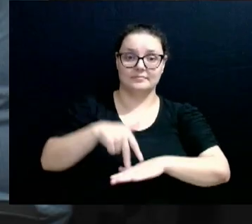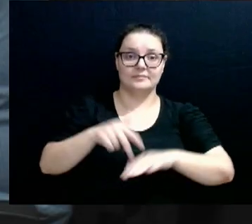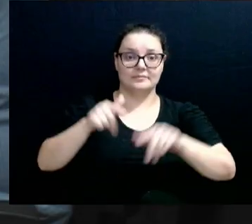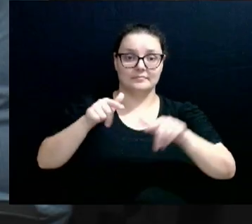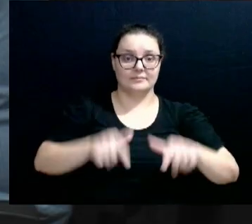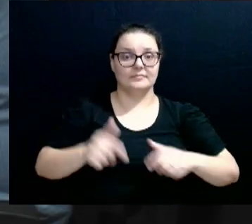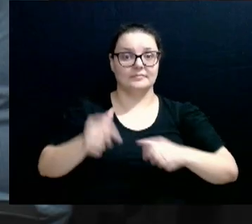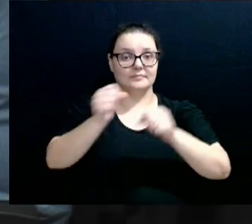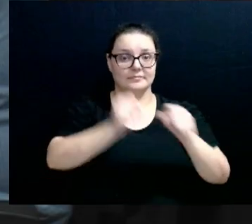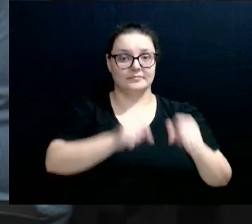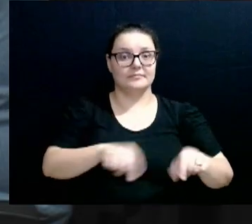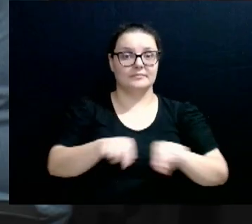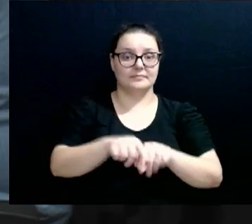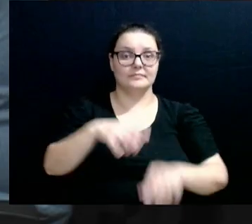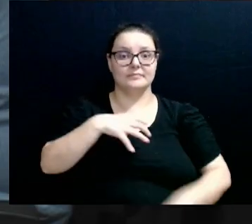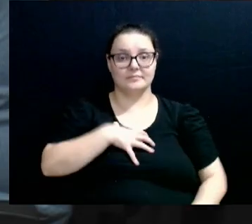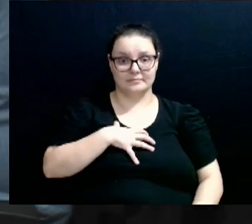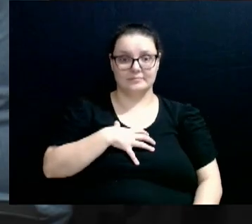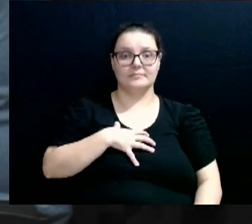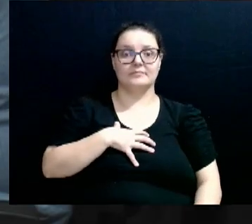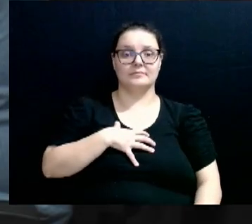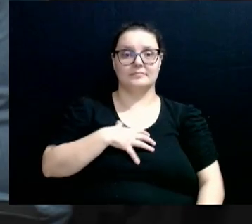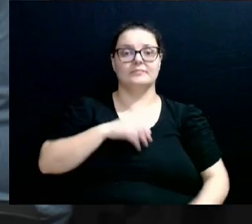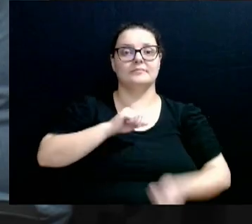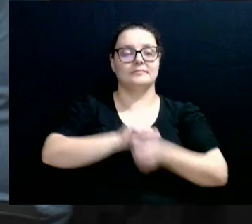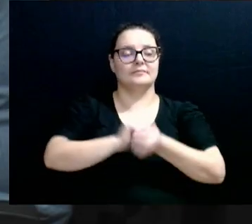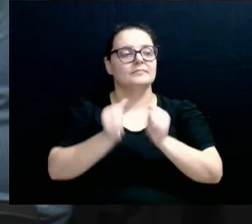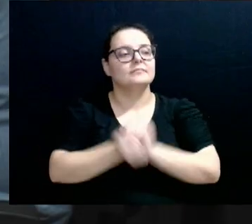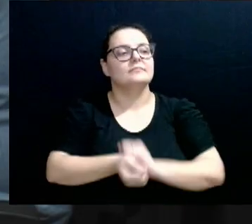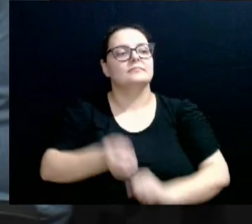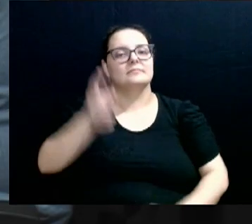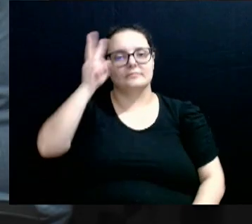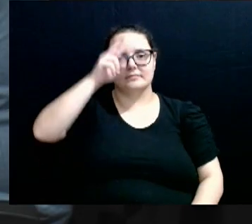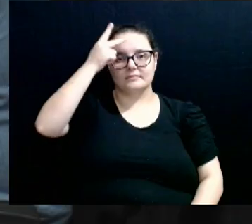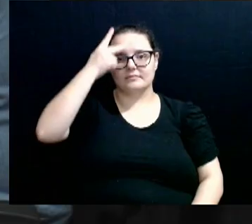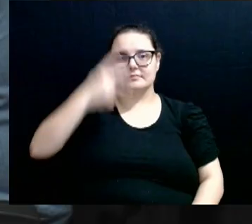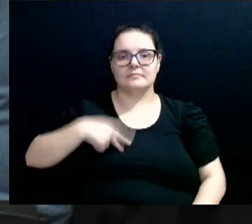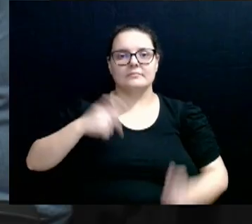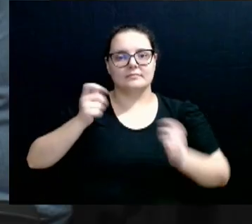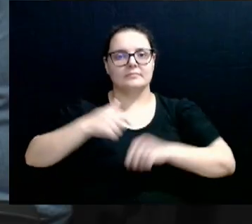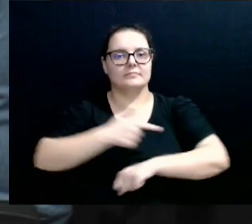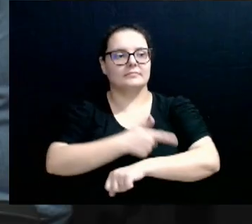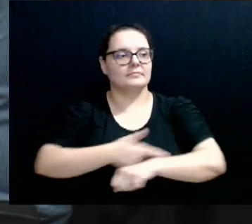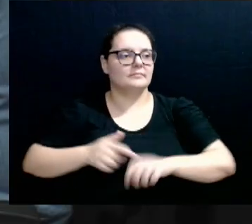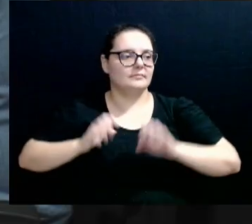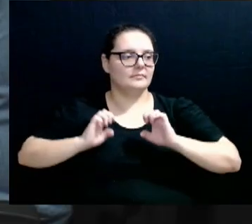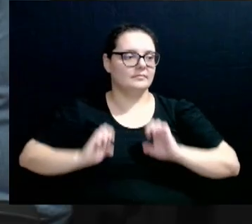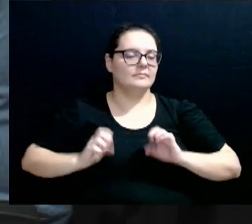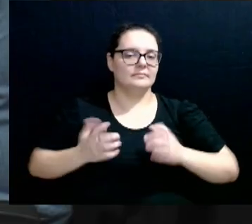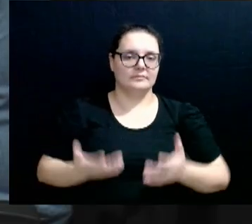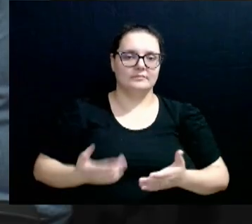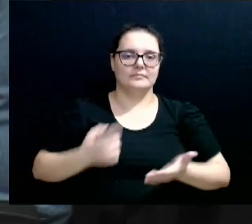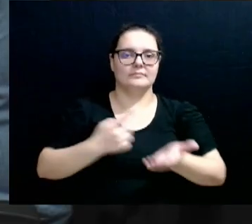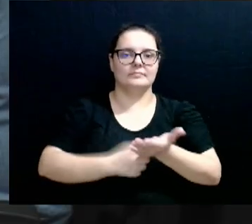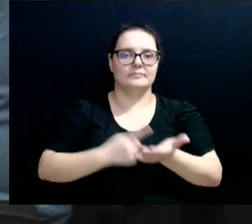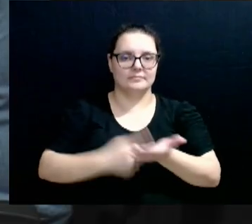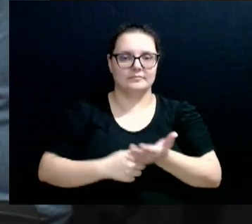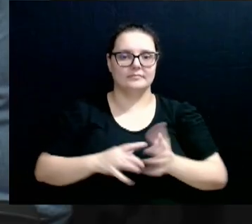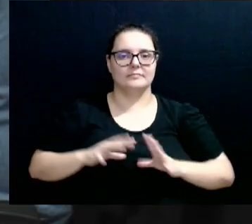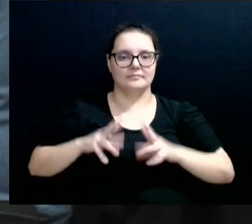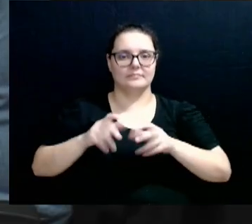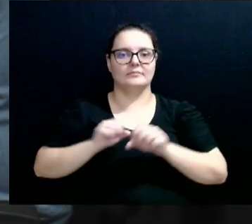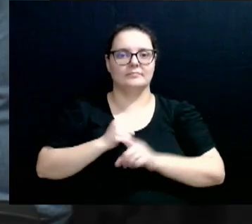uma forma de reescrever a história com competência, ética, compromisso com a coletividade. Muito obrigado